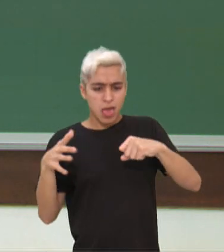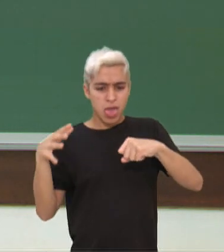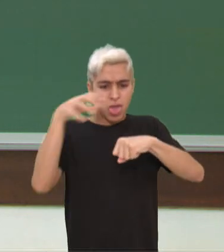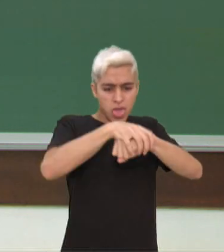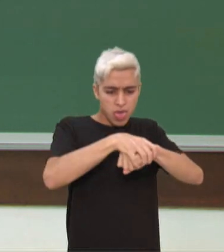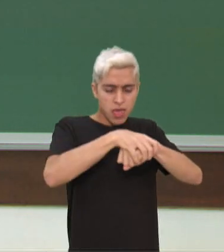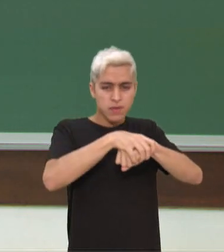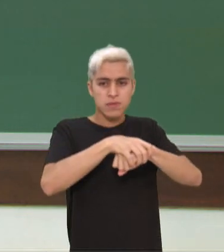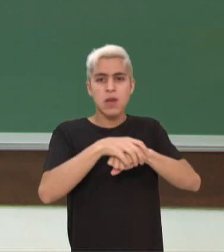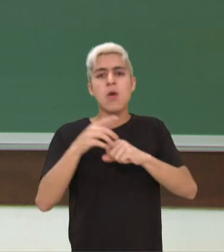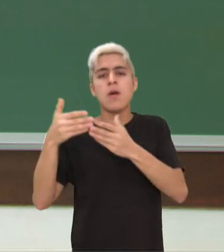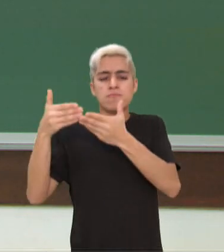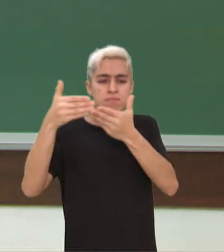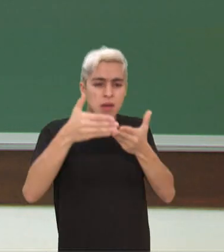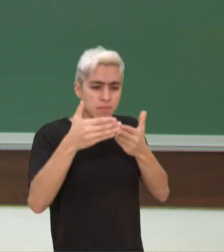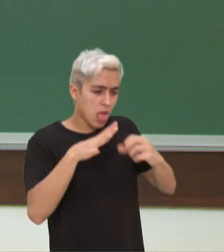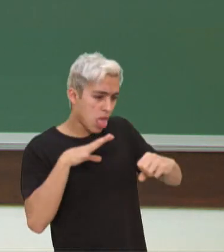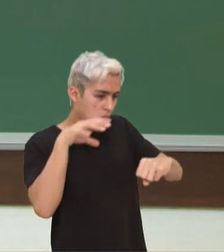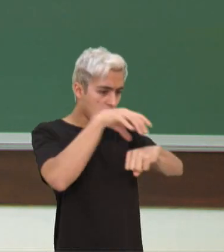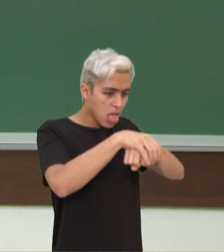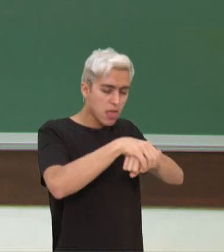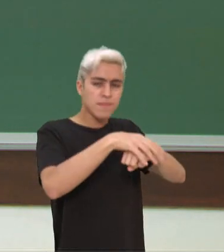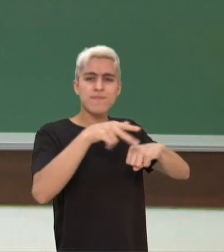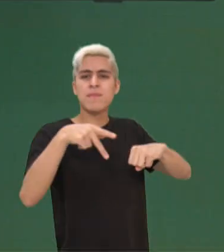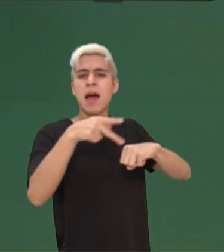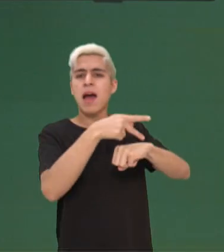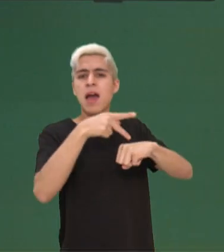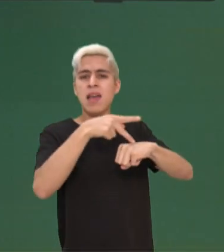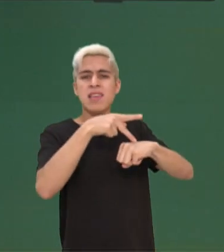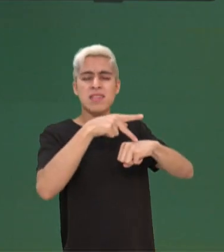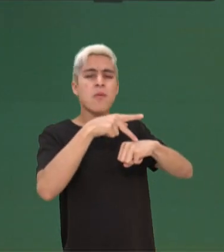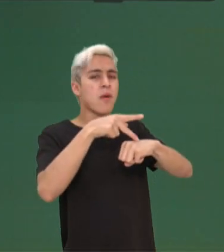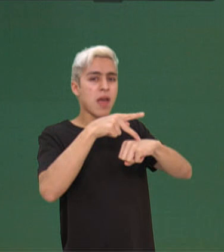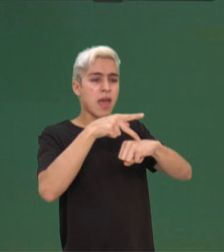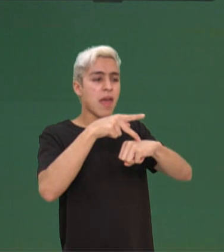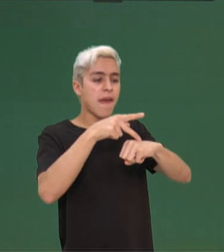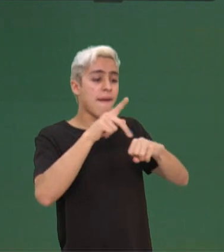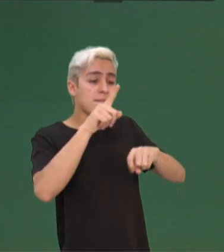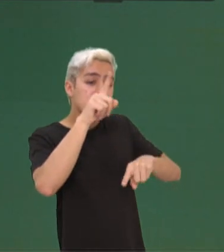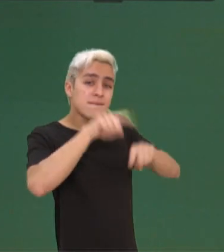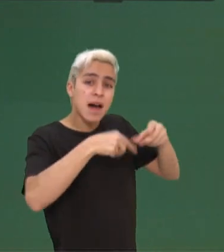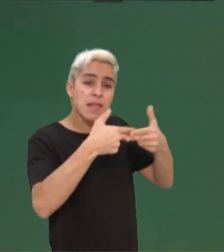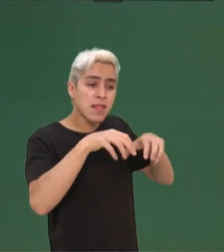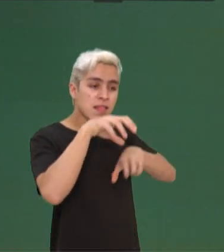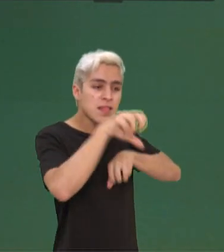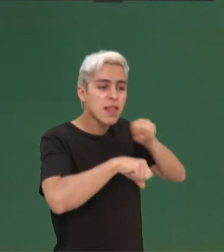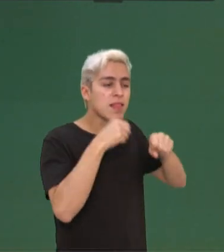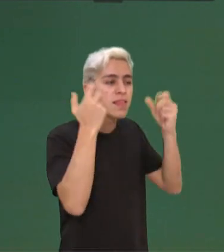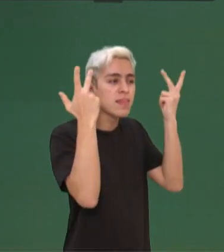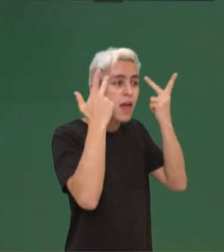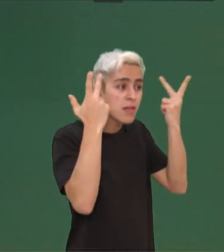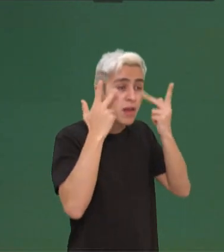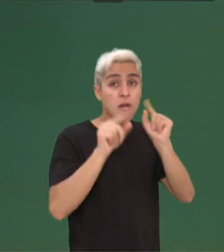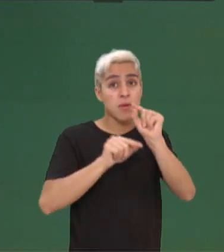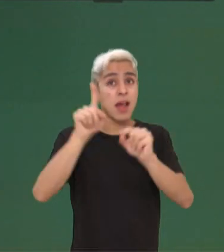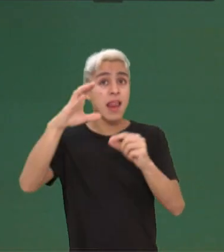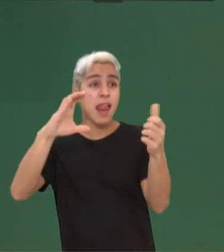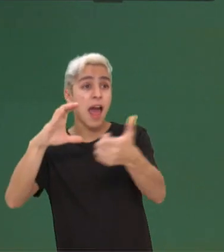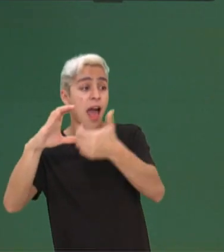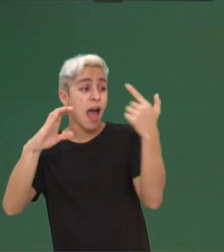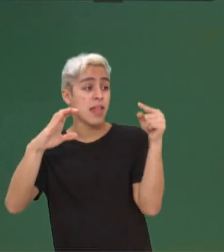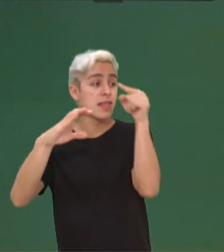vinham buscar nas colônias? Eles vinham buscar recursos naturais para atender características